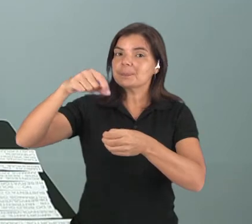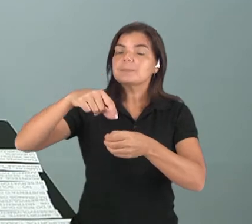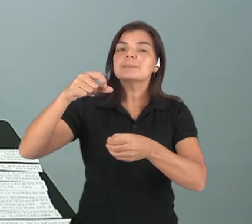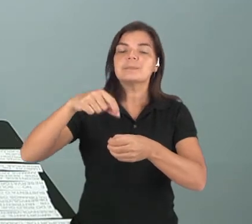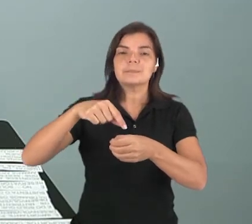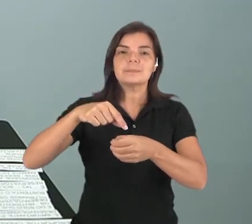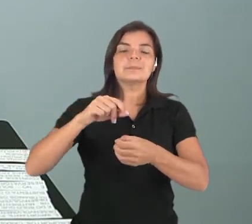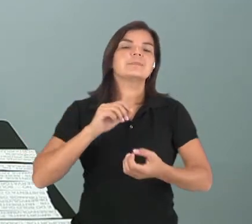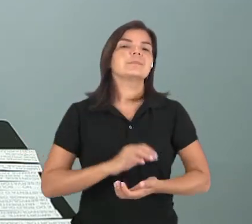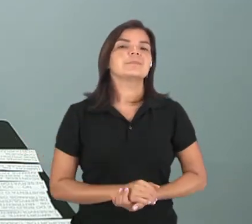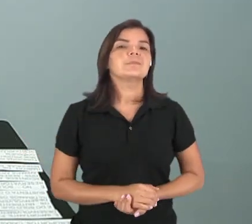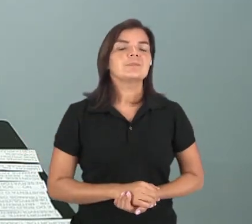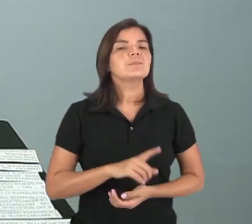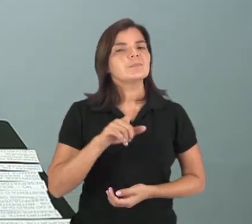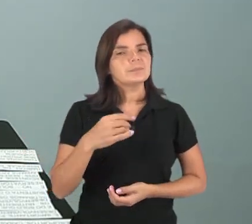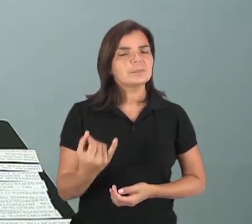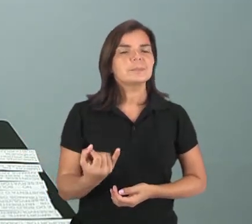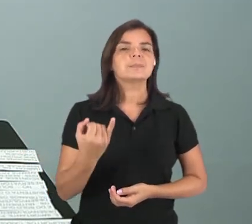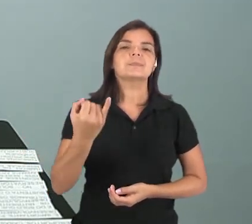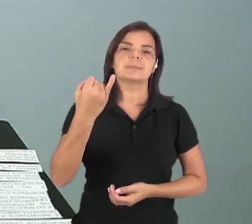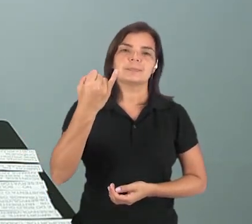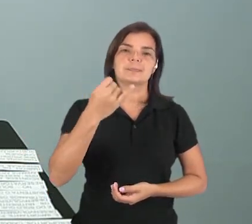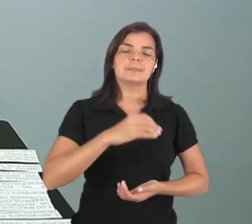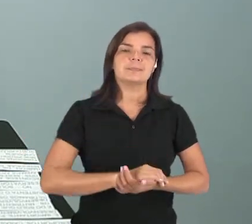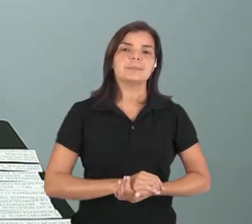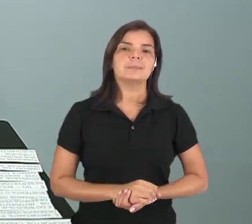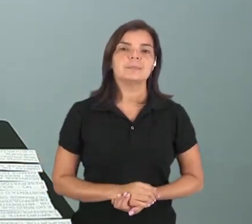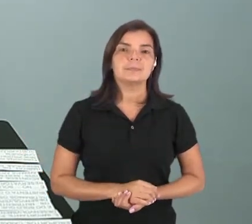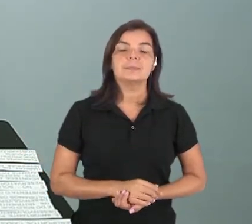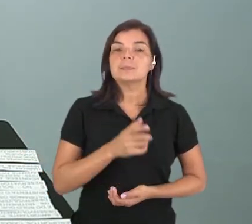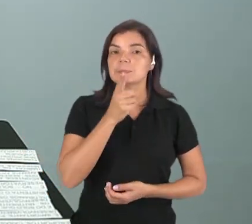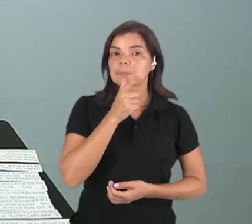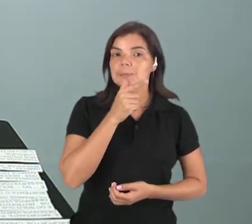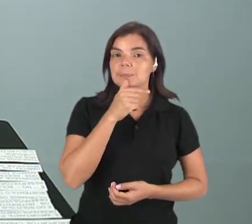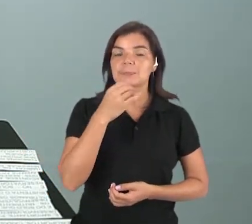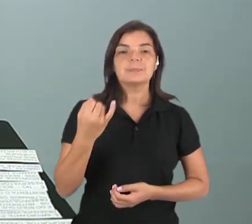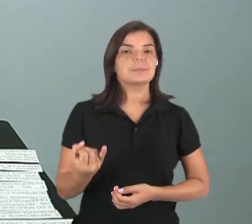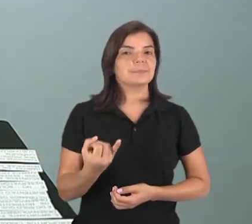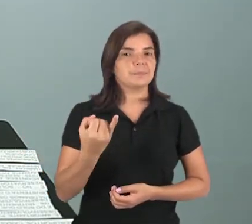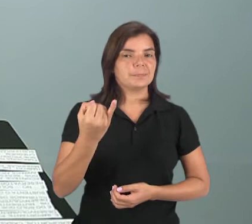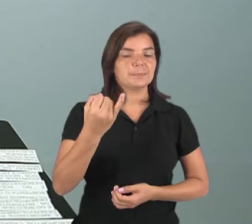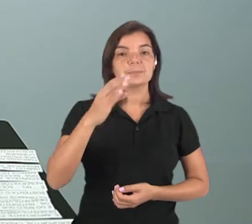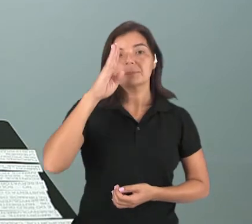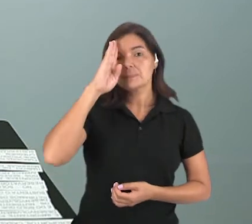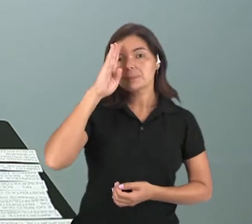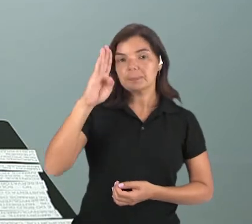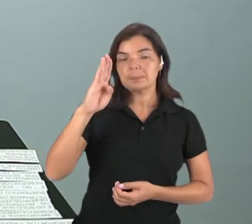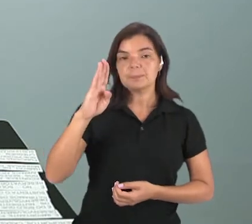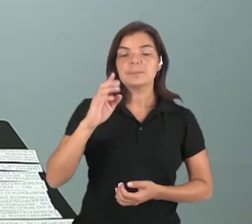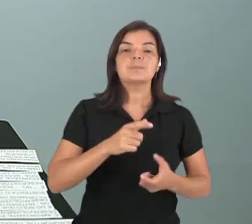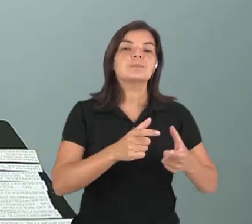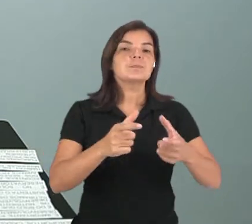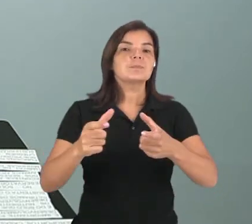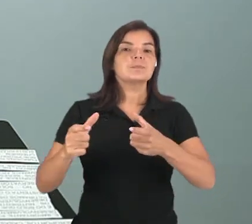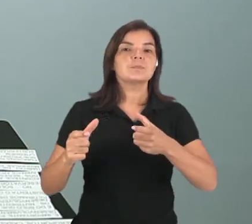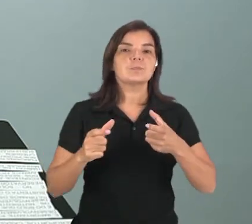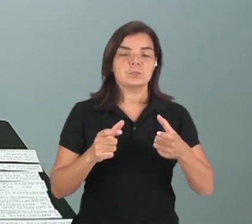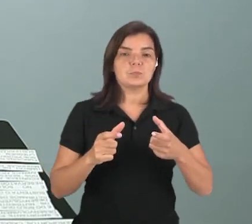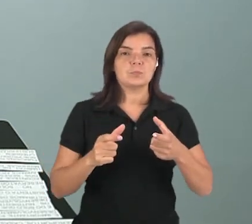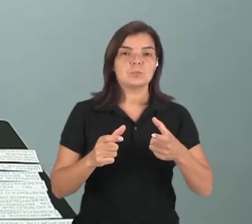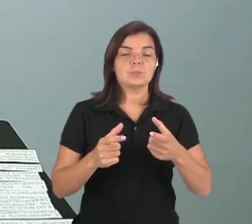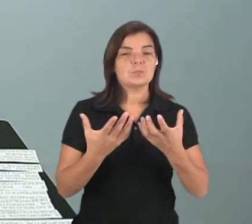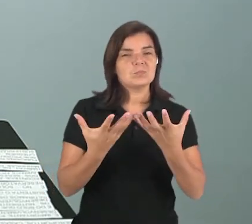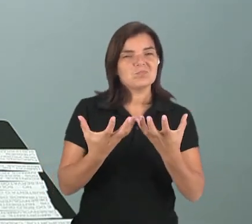plantações, né, ela é fundamental. A água é fundamental, principalmente em regiões onde é